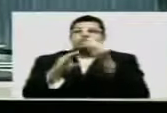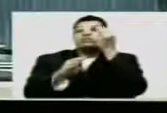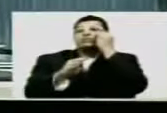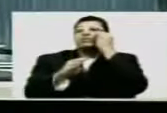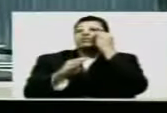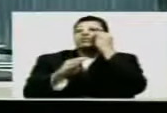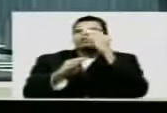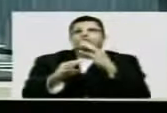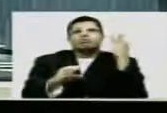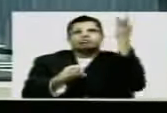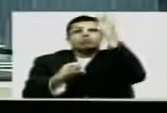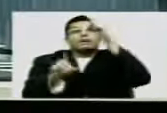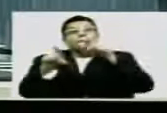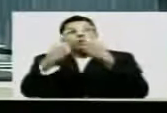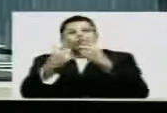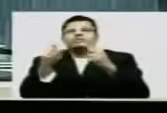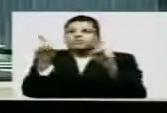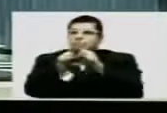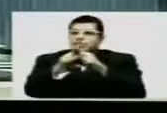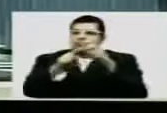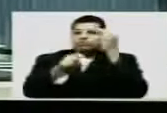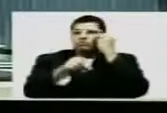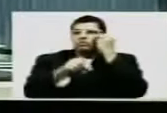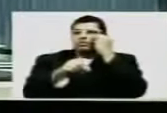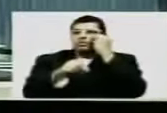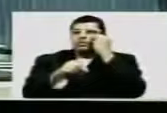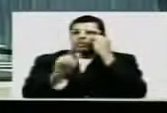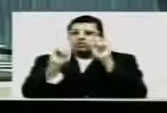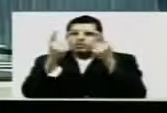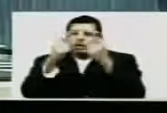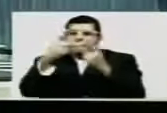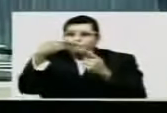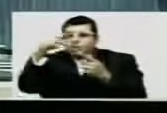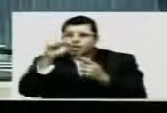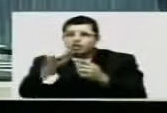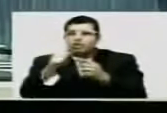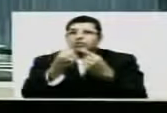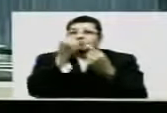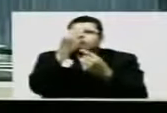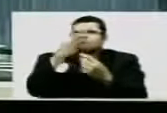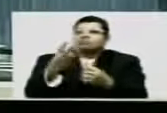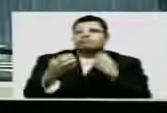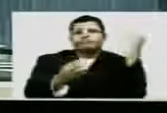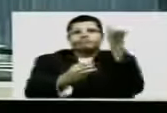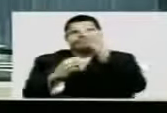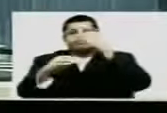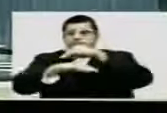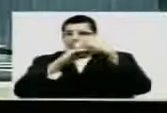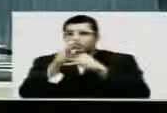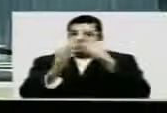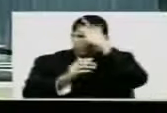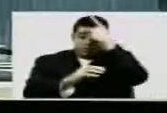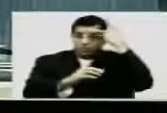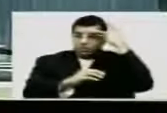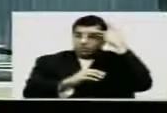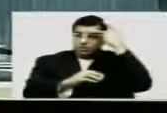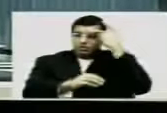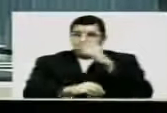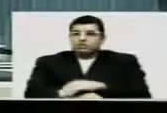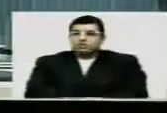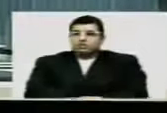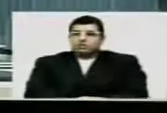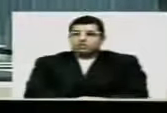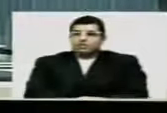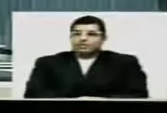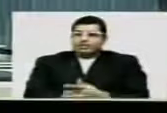ponto de vista econômico, mas do ponto de vista geopolítico, o quanto é importante o polo industrial de